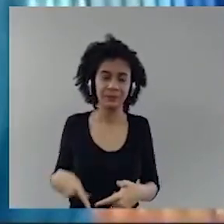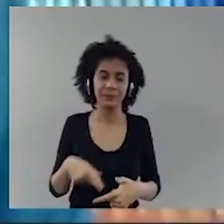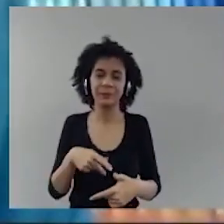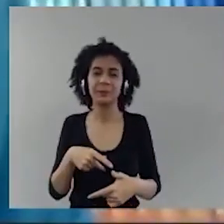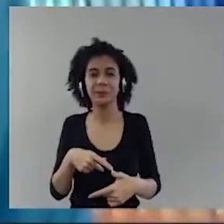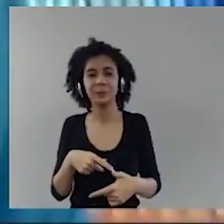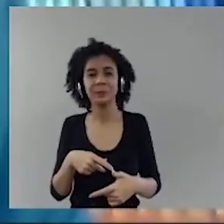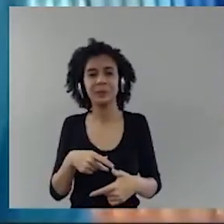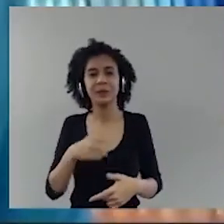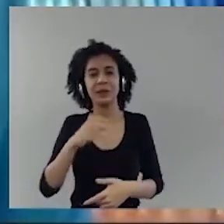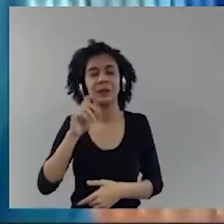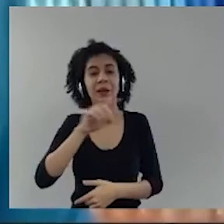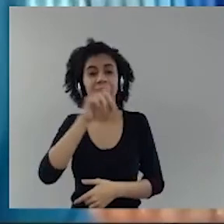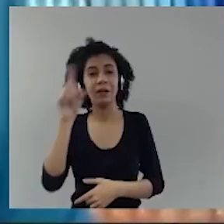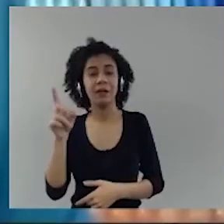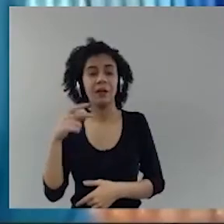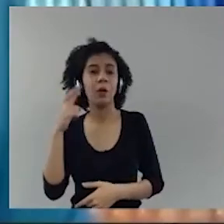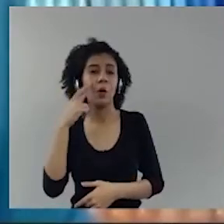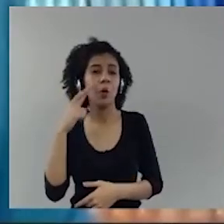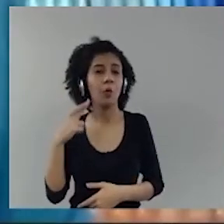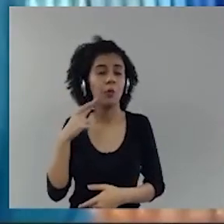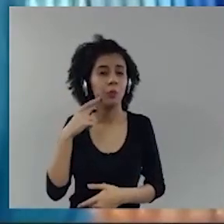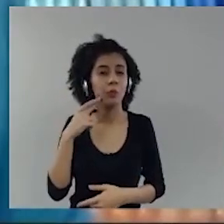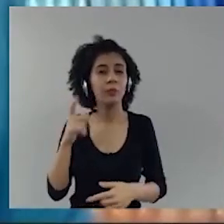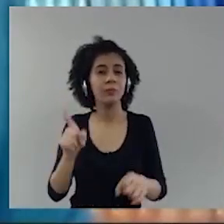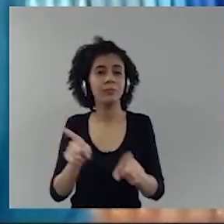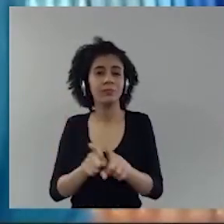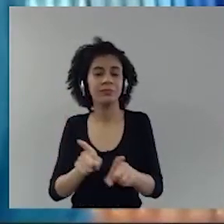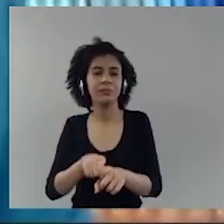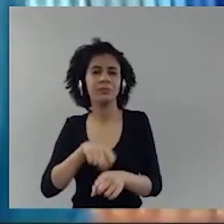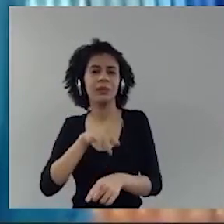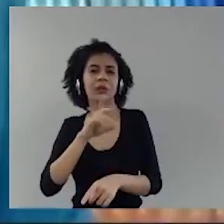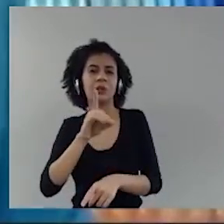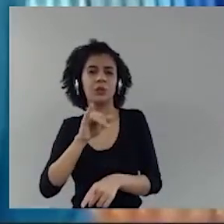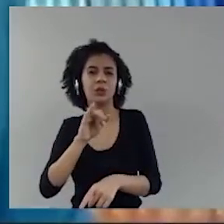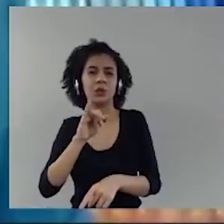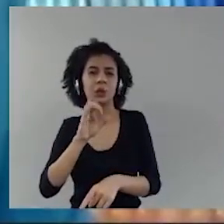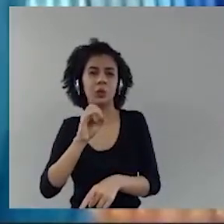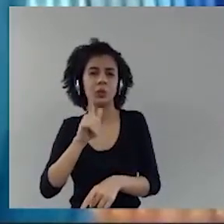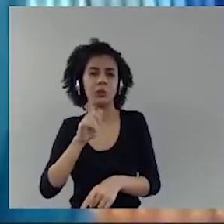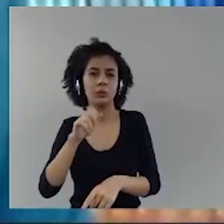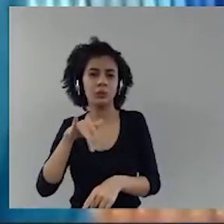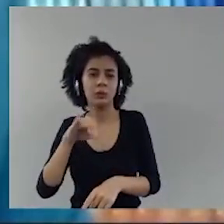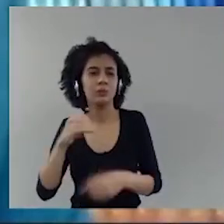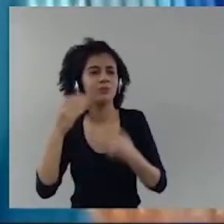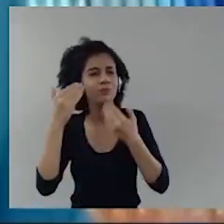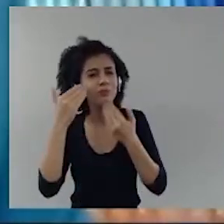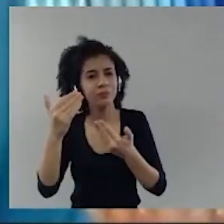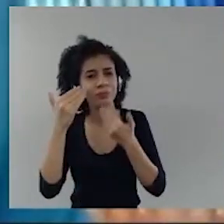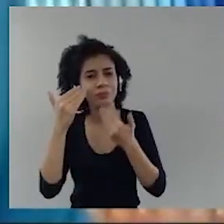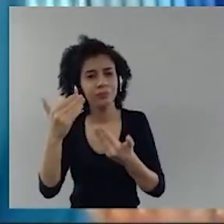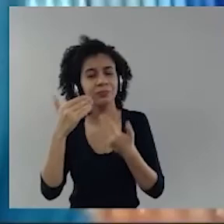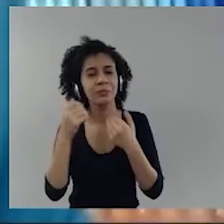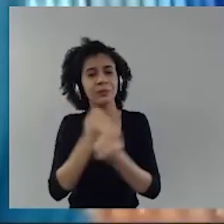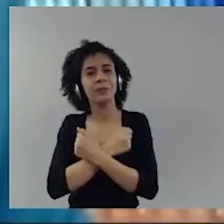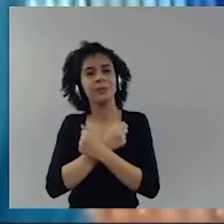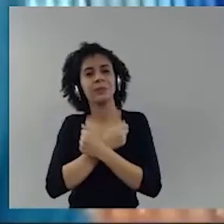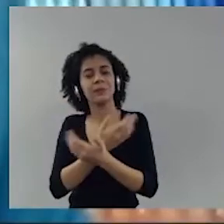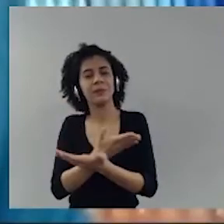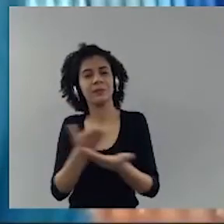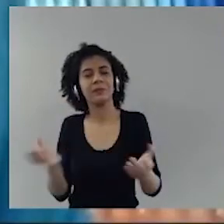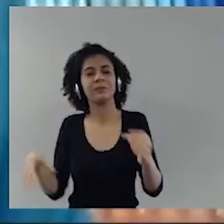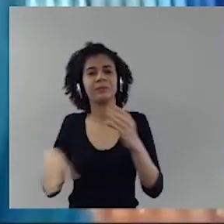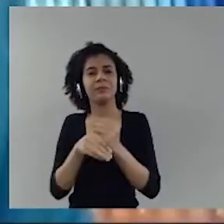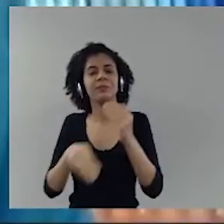subseção de cacoal rondônia diógenes nunes de almeida meu afetuoso abraço um abraço para todos os advogados